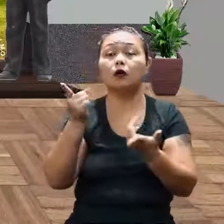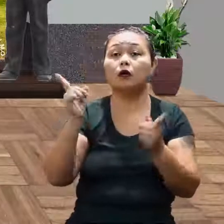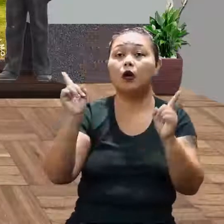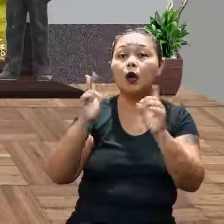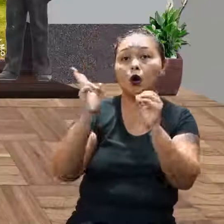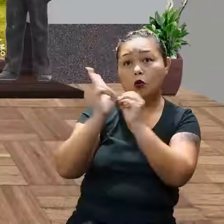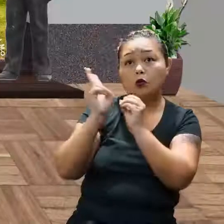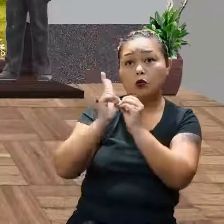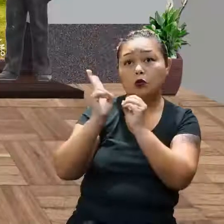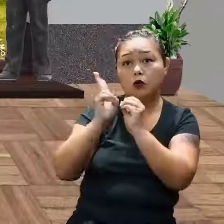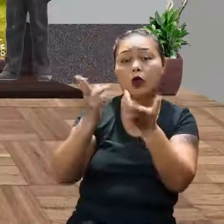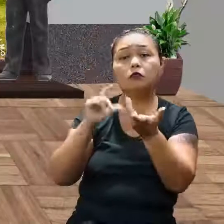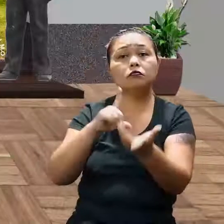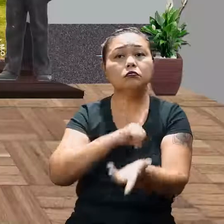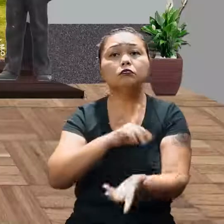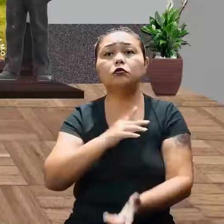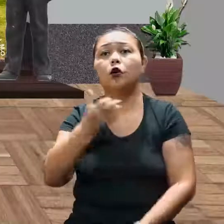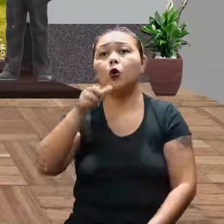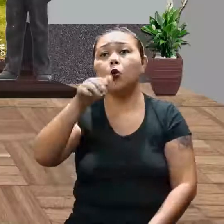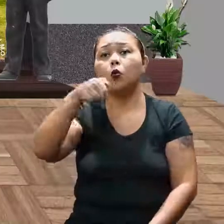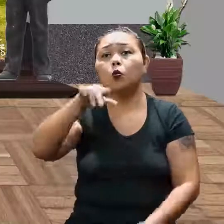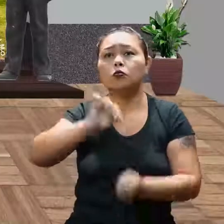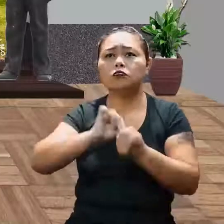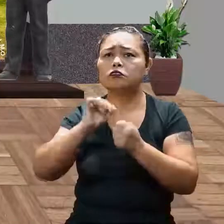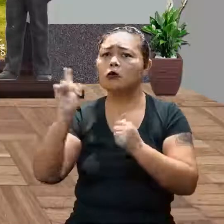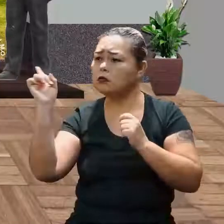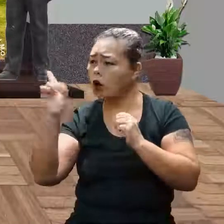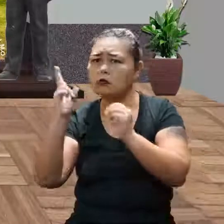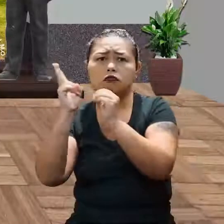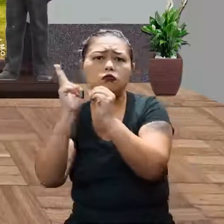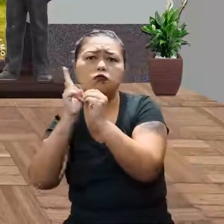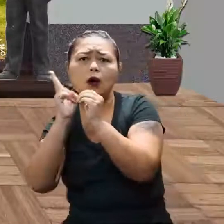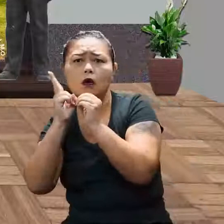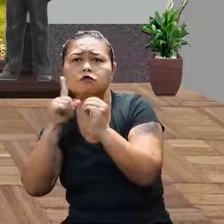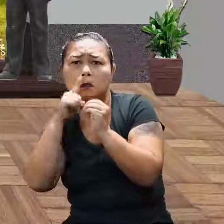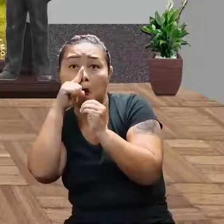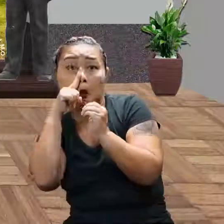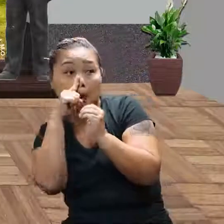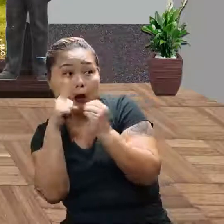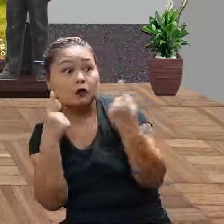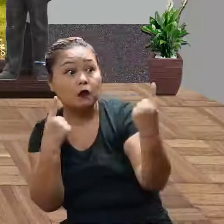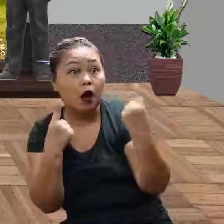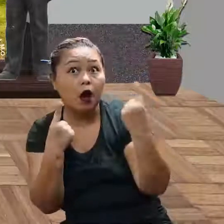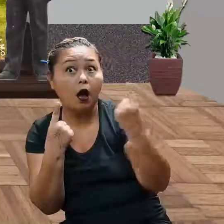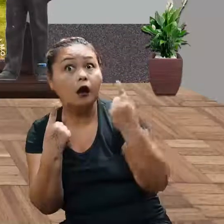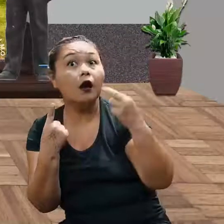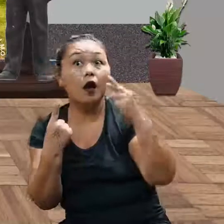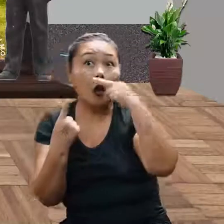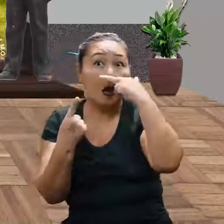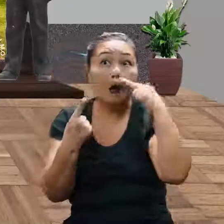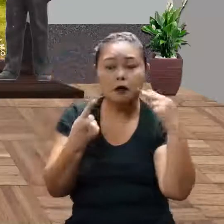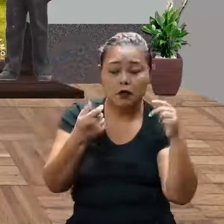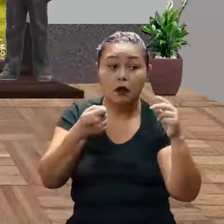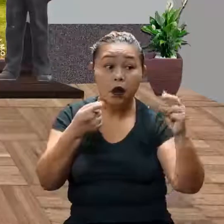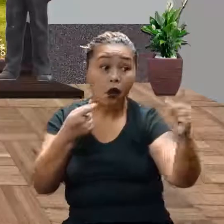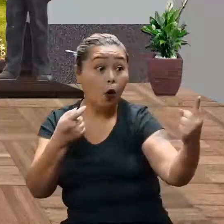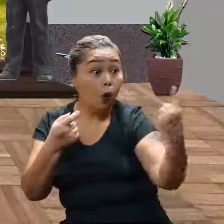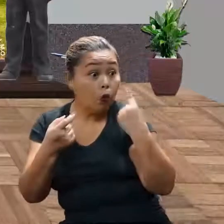seu livro, esse conflito que estavam lá, os Nhambiquaras, que tinham uma resistência muito grande, inclusive Rondon vai ser